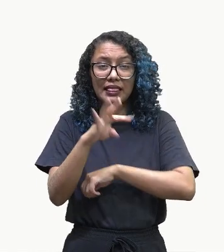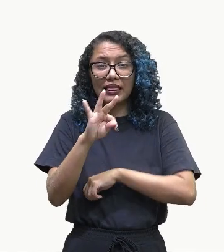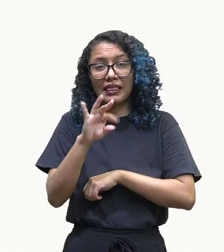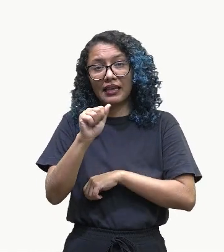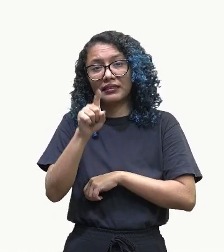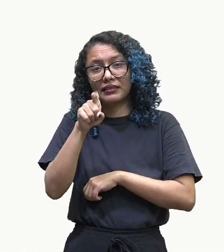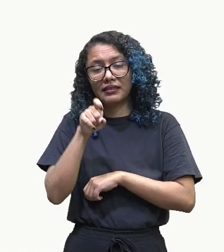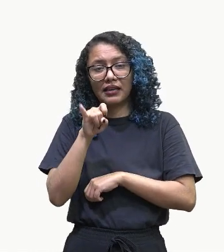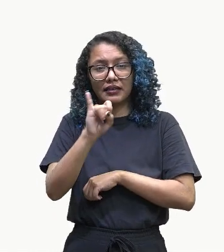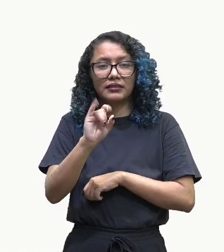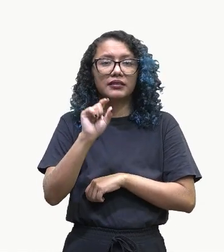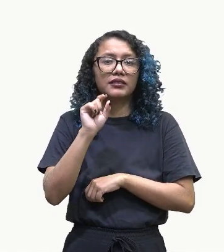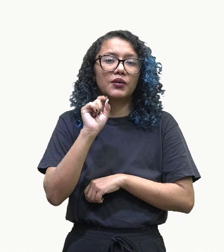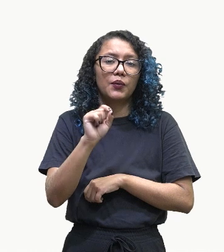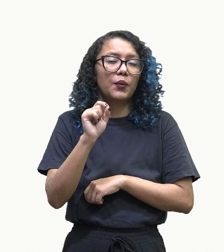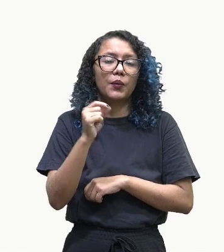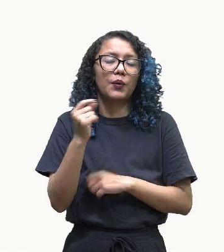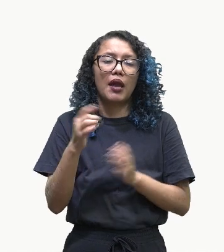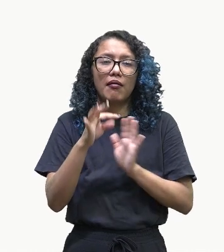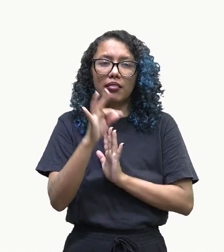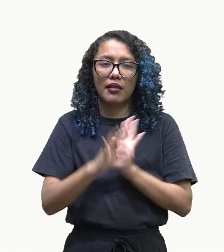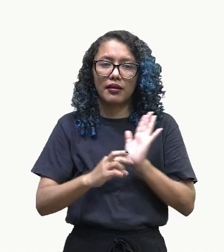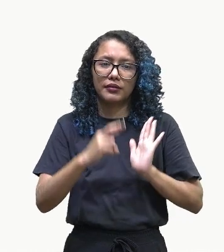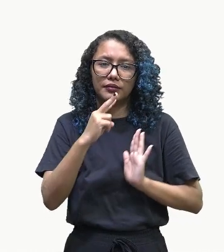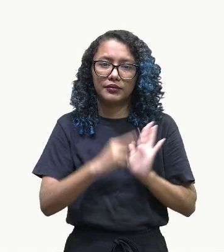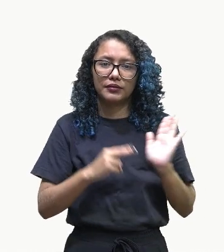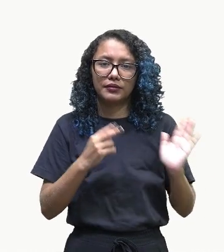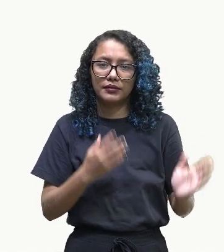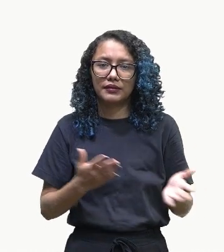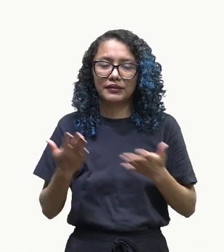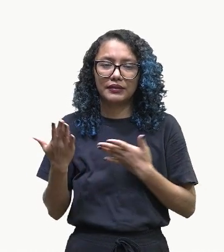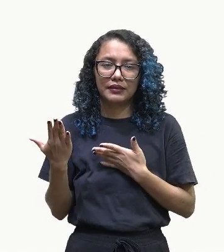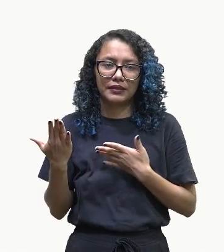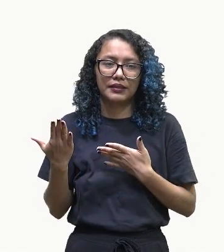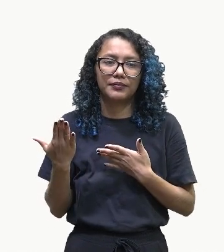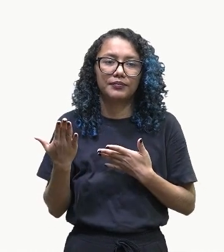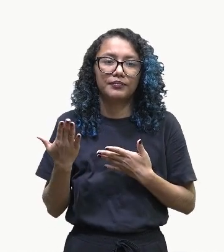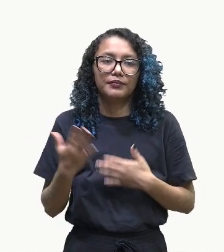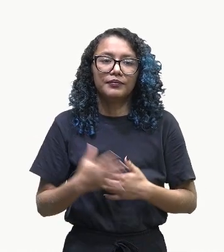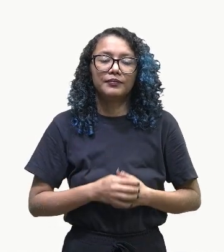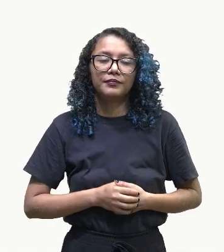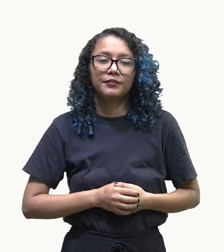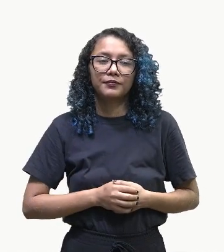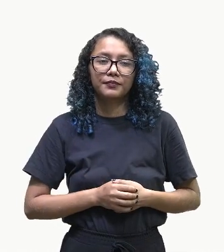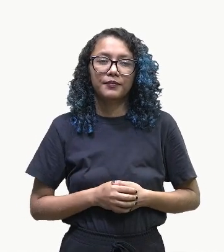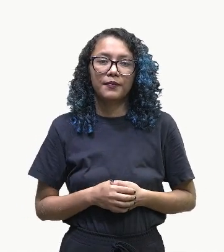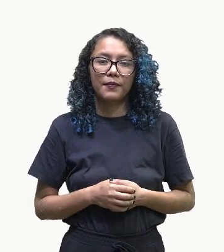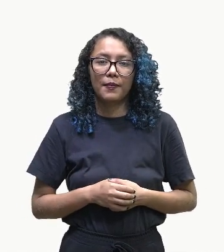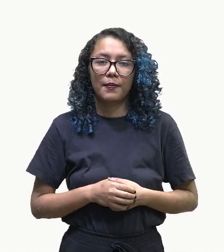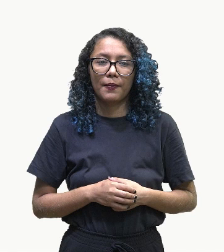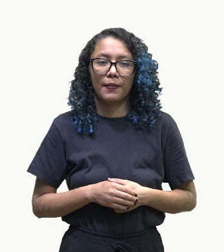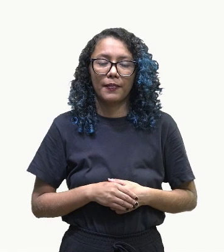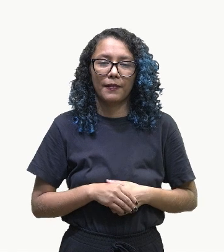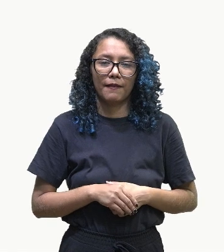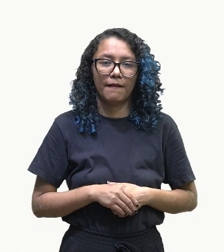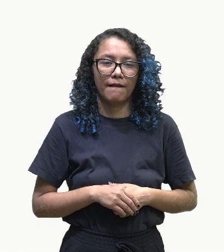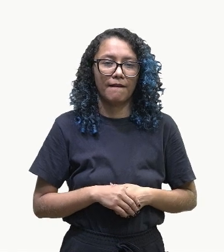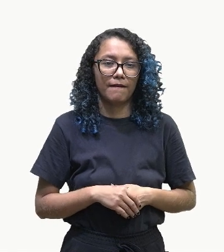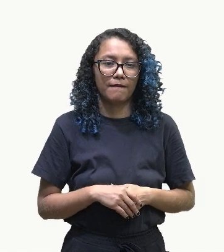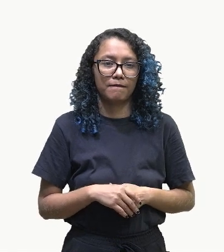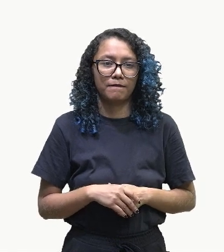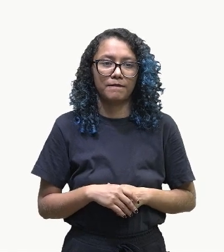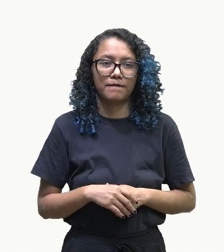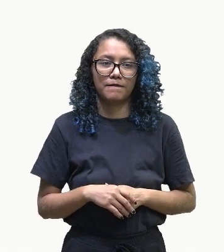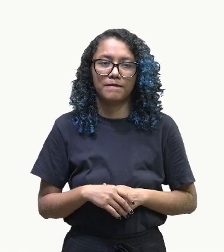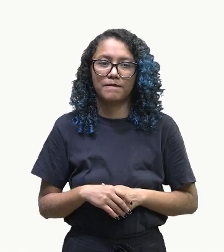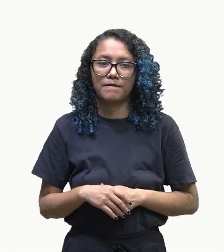maneira rápida e direta de um sítio a outro e pagamos por este transporte. Então aqui nós